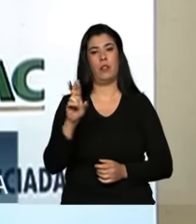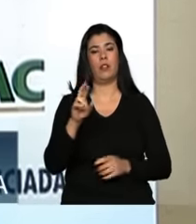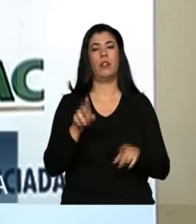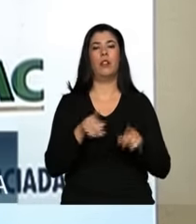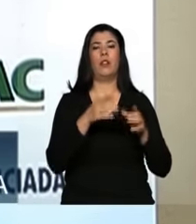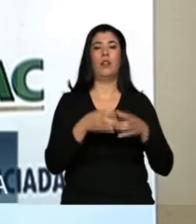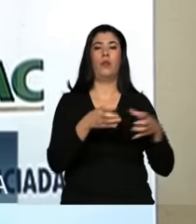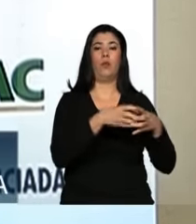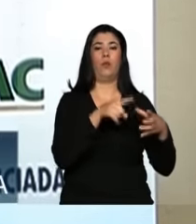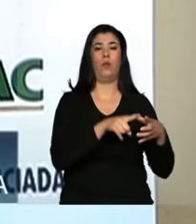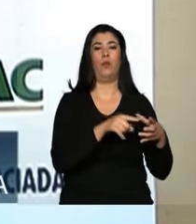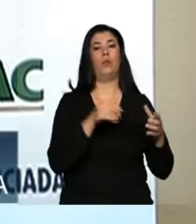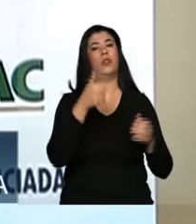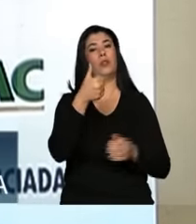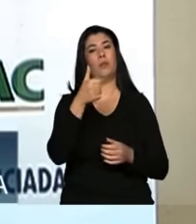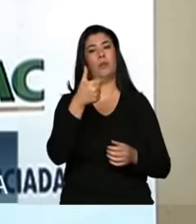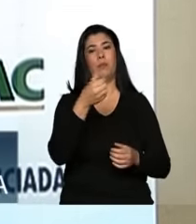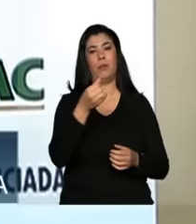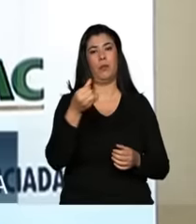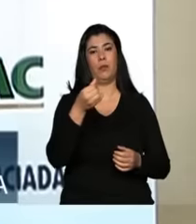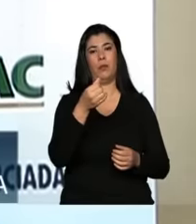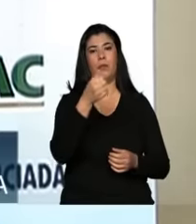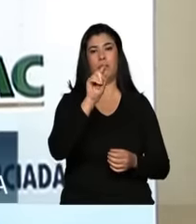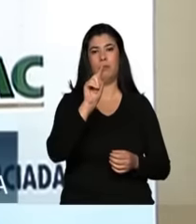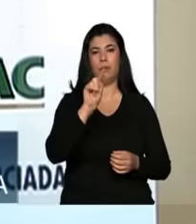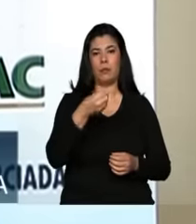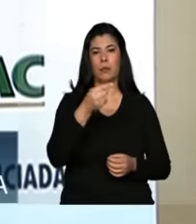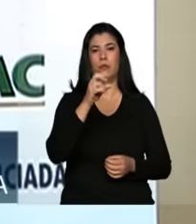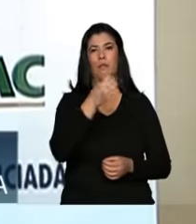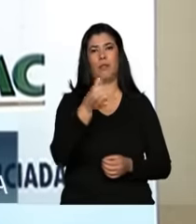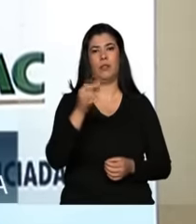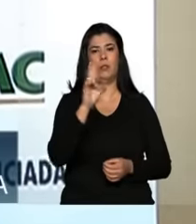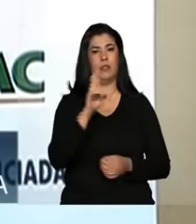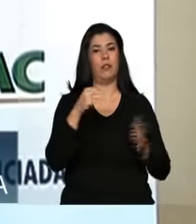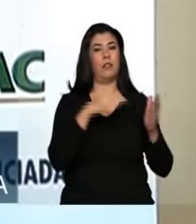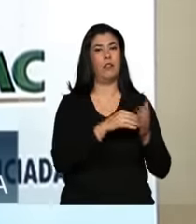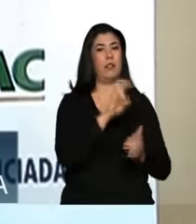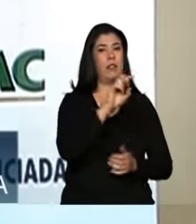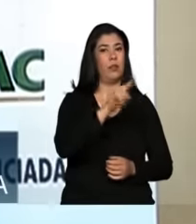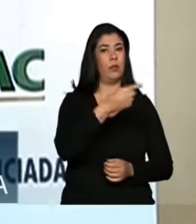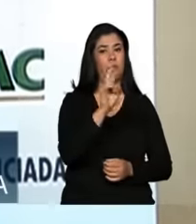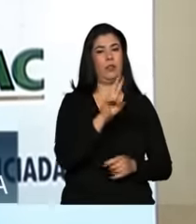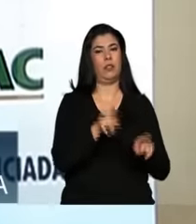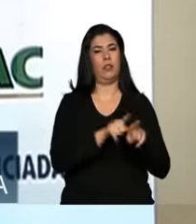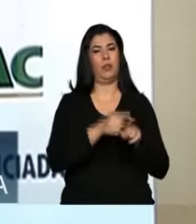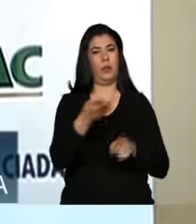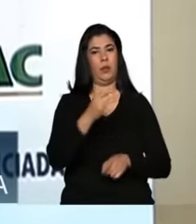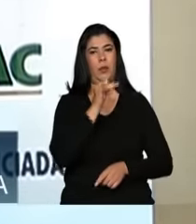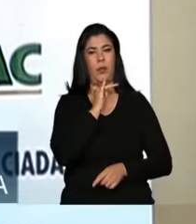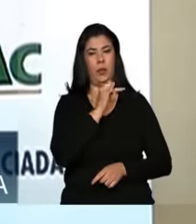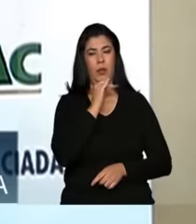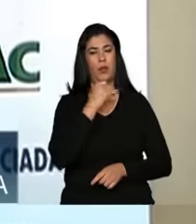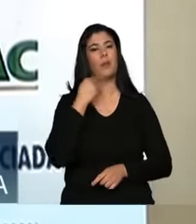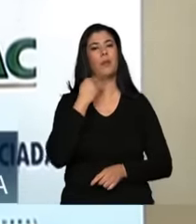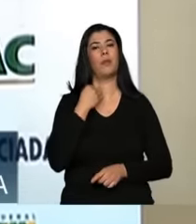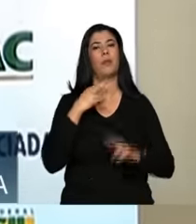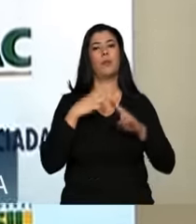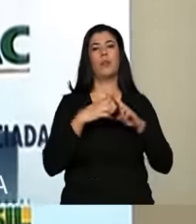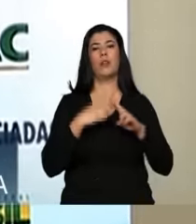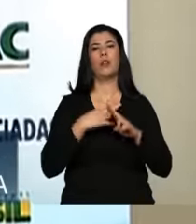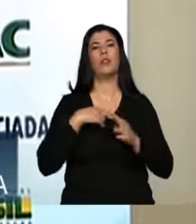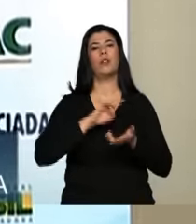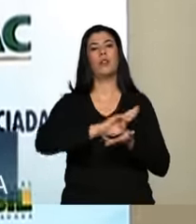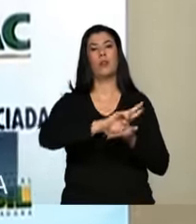R$ 1.600 a R$ 5.000. Nesse caso, a Caixa Econômica disponibiliza várias opções